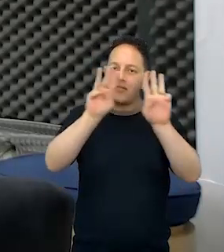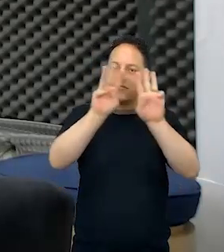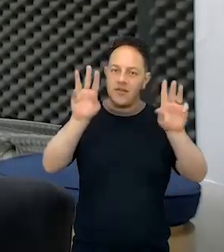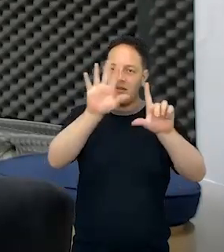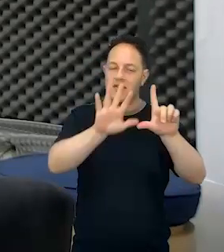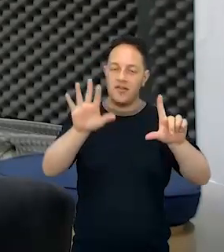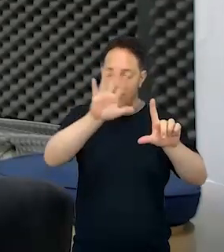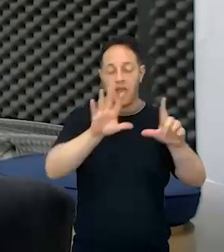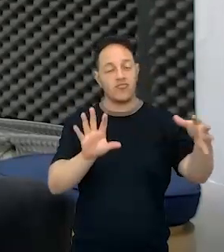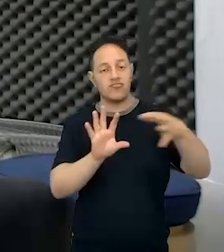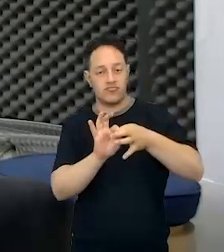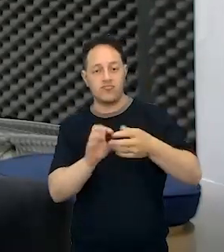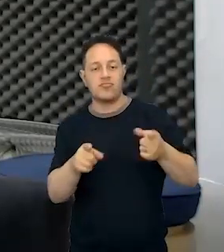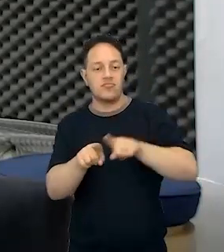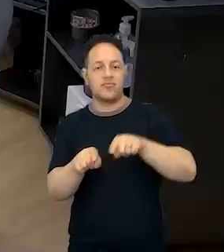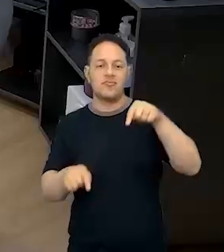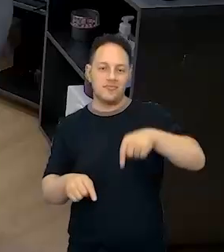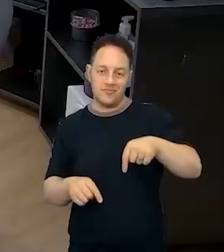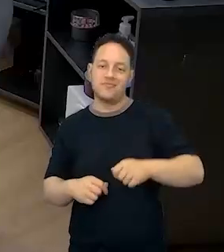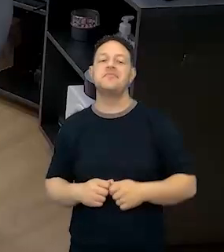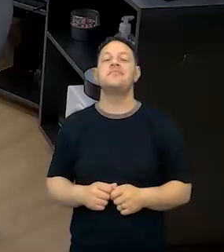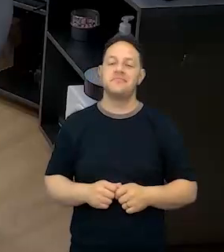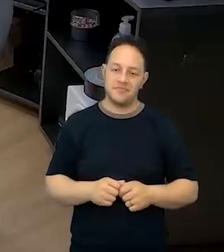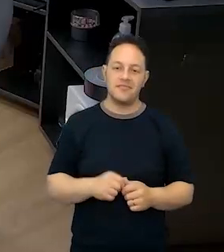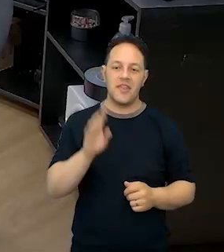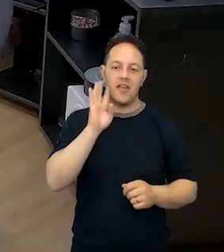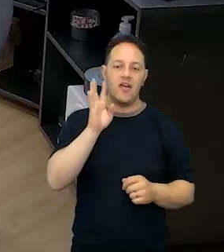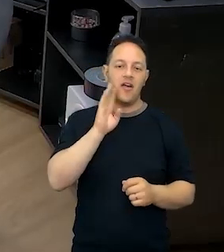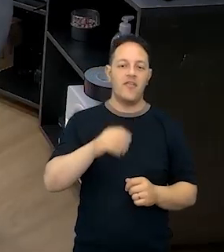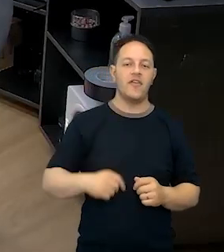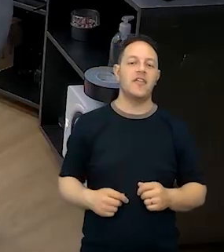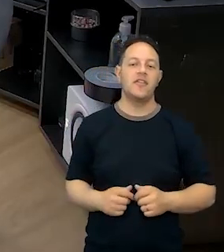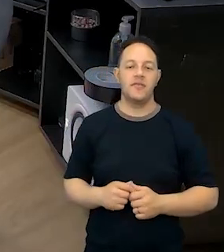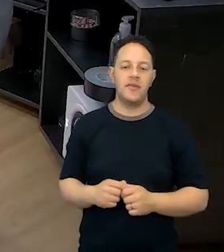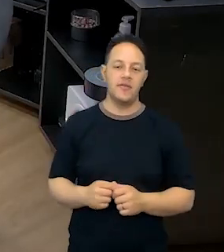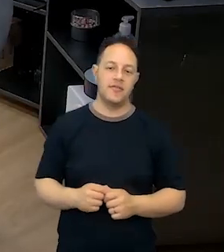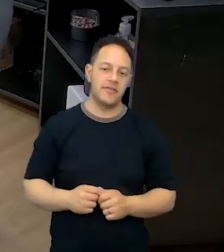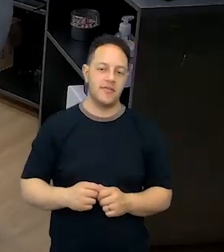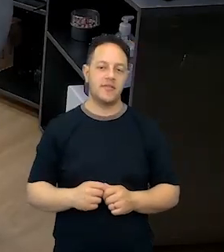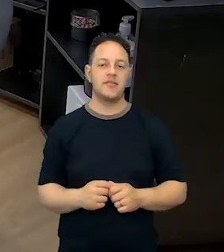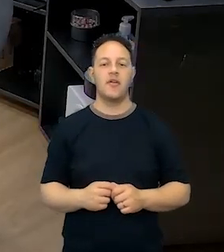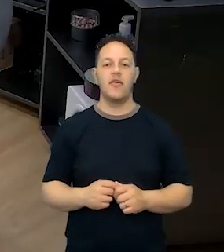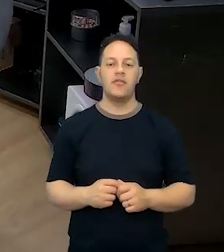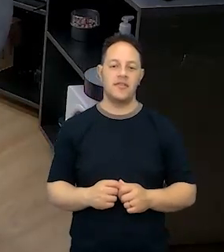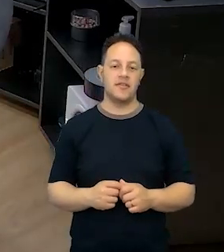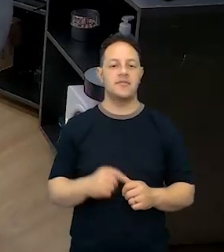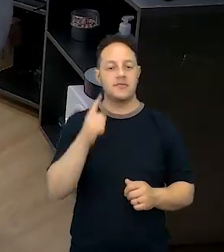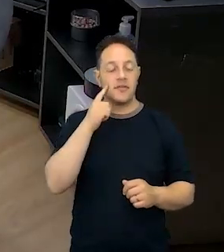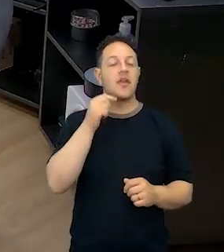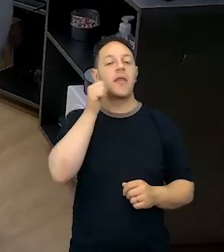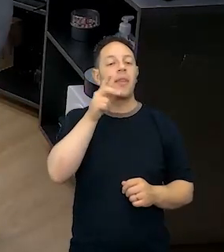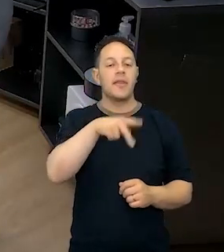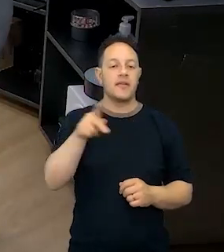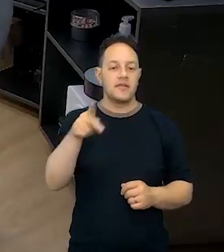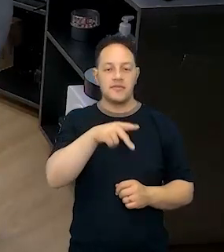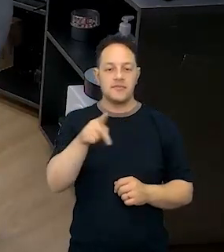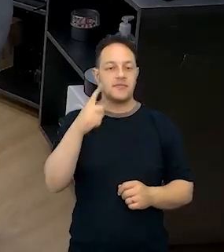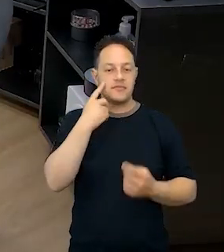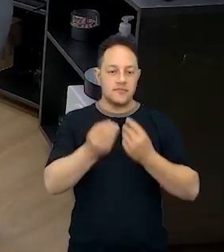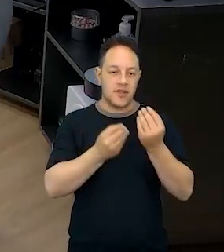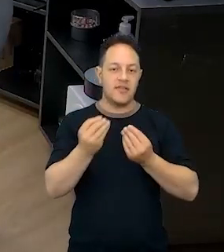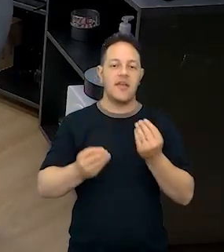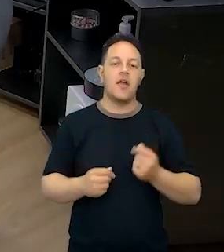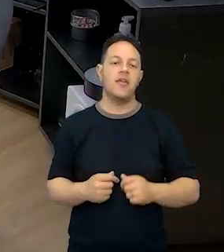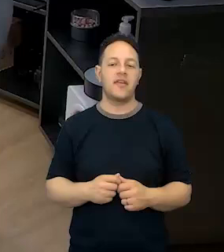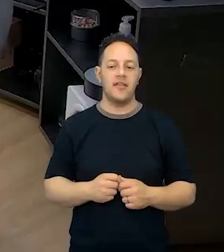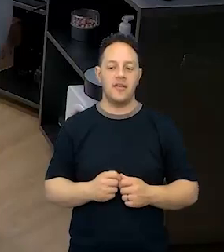conosco. Mariana? Muito legal. E... A professora França está falando que tem alguns QRs que não abrem. Caso não abra, eu